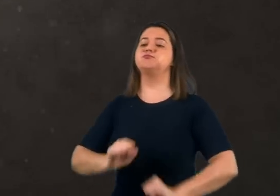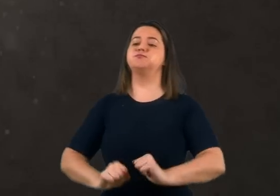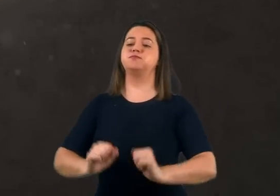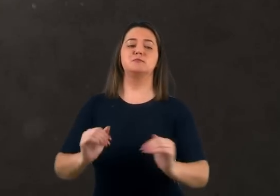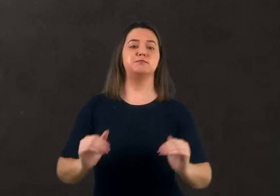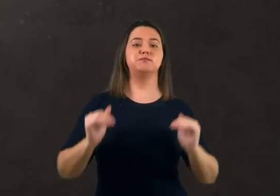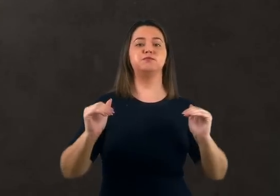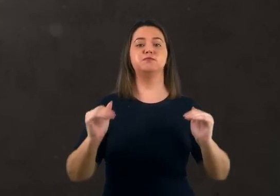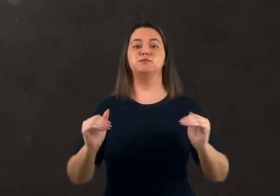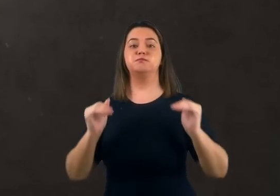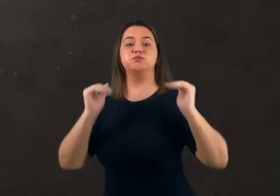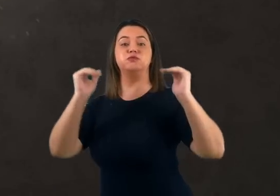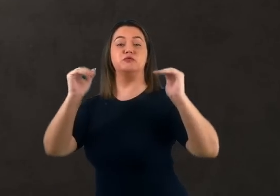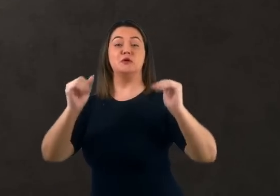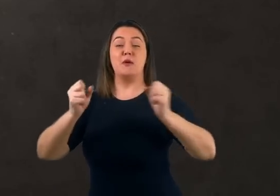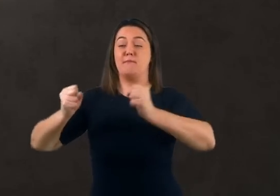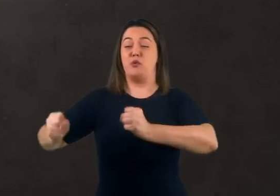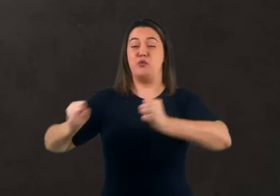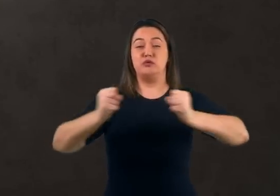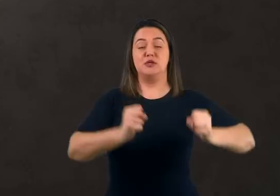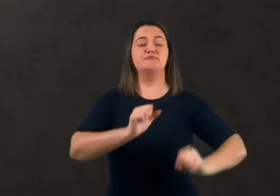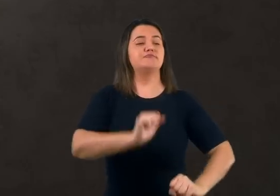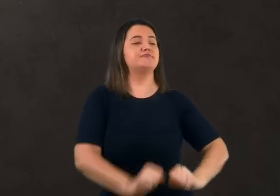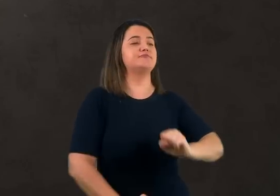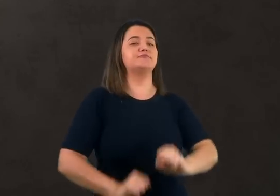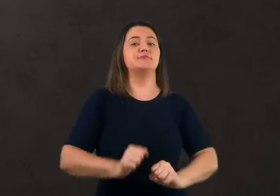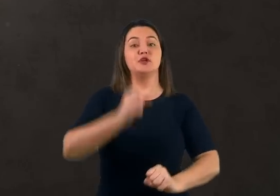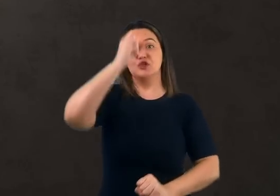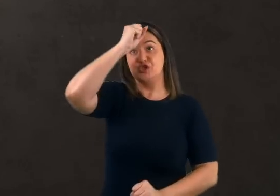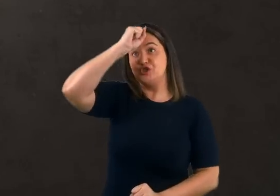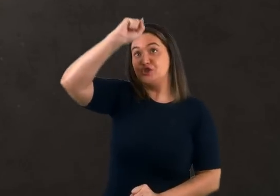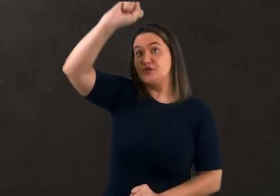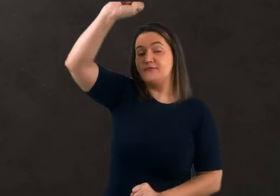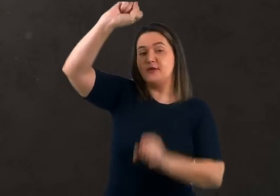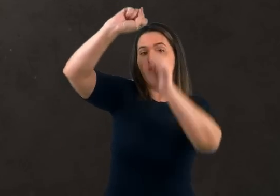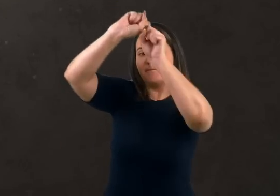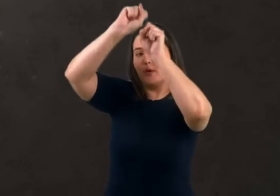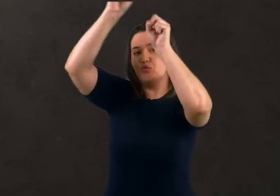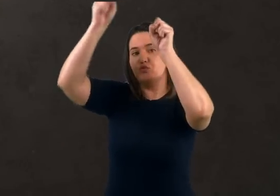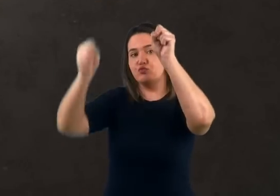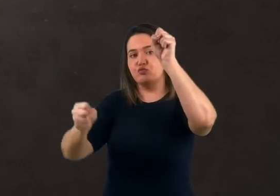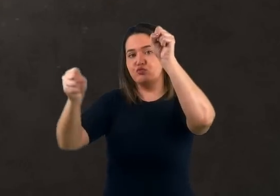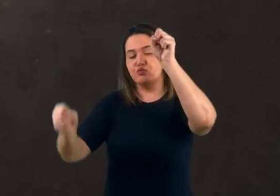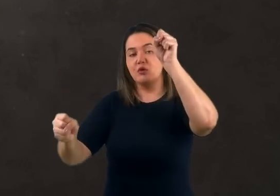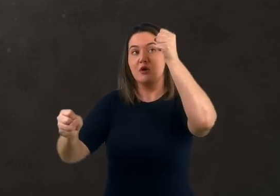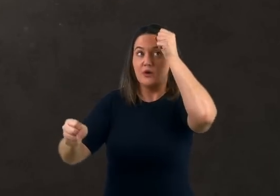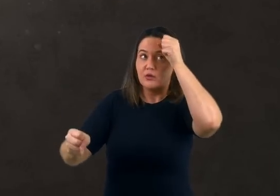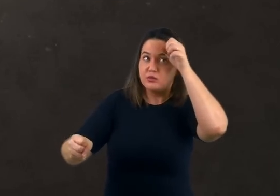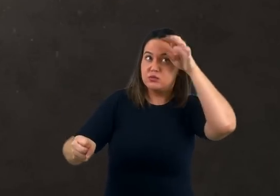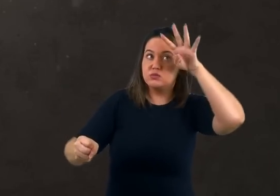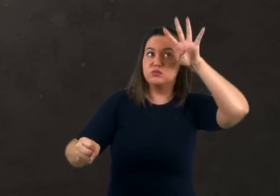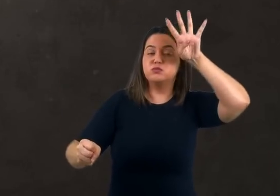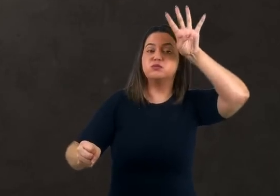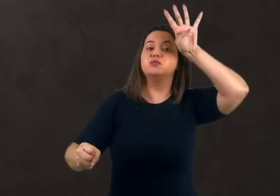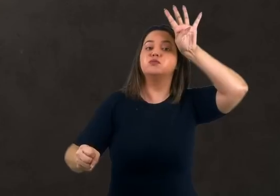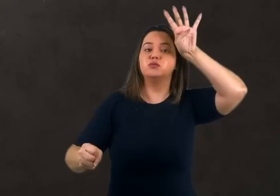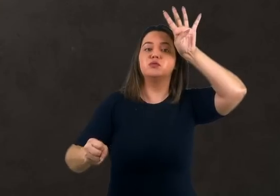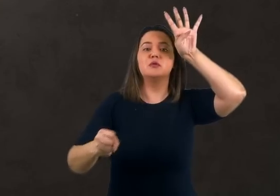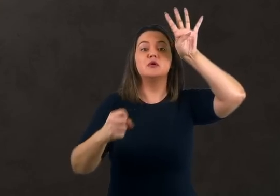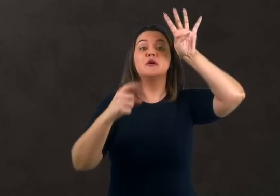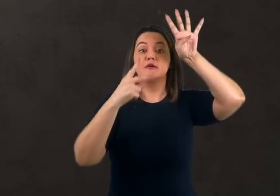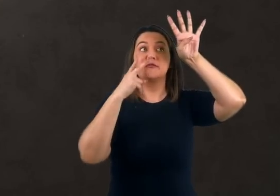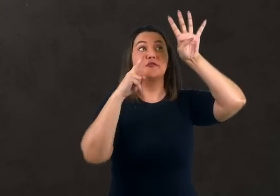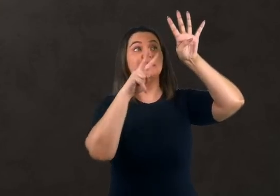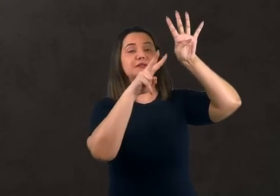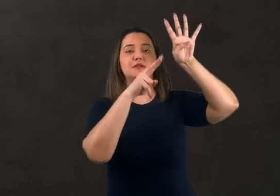quando estava no auge do seu poder, o seu chifre foi quebrado, e em seu lugar saíram 4 chifres bem